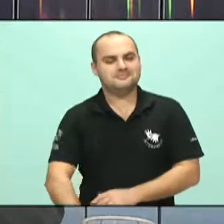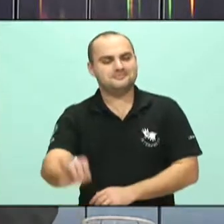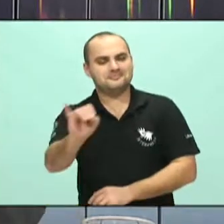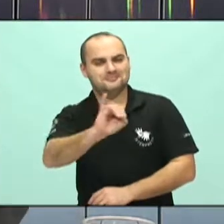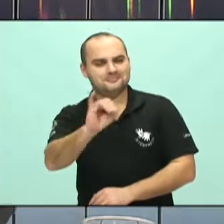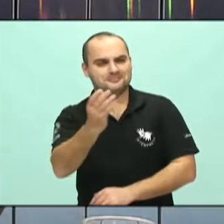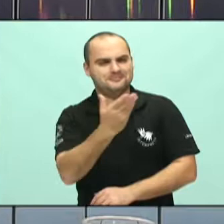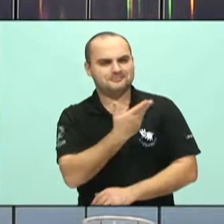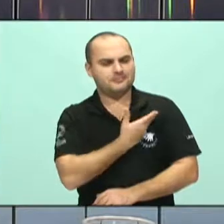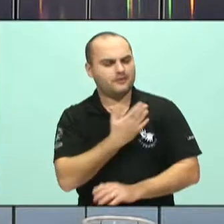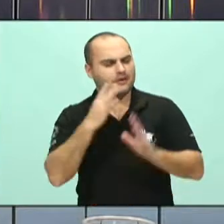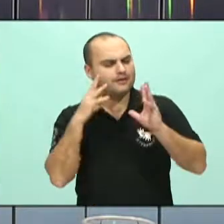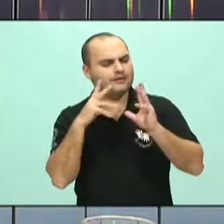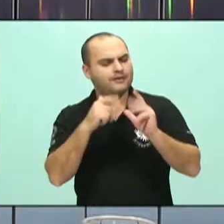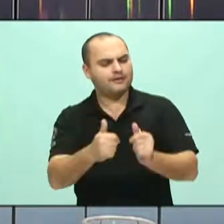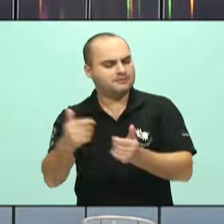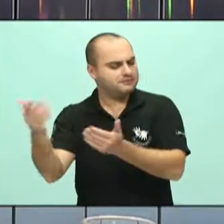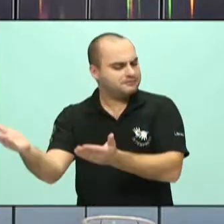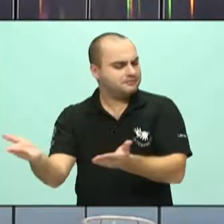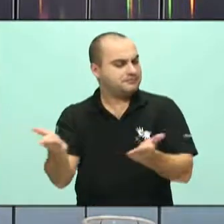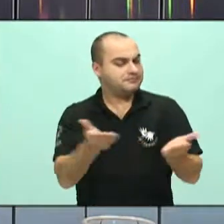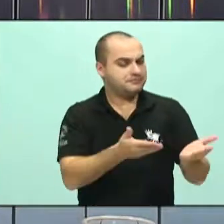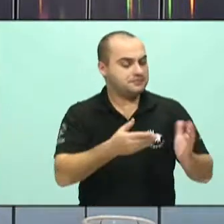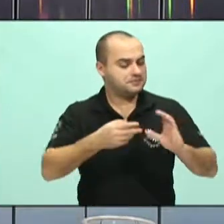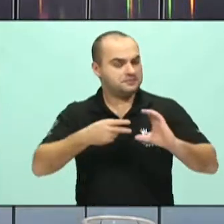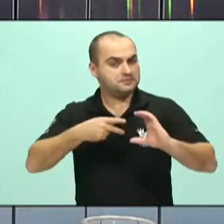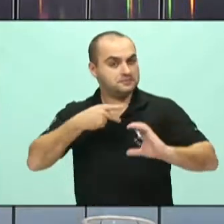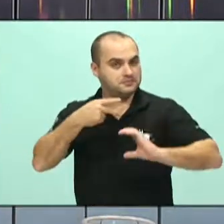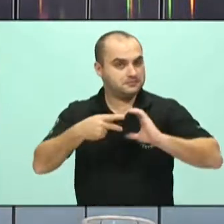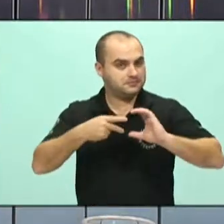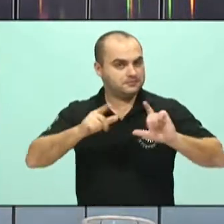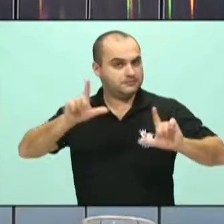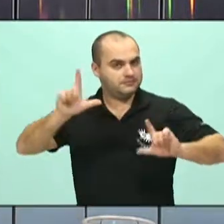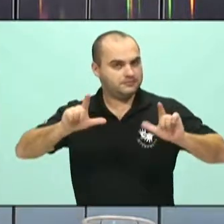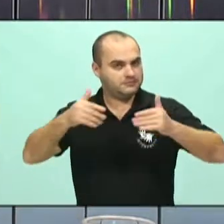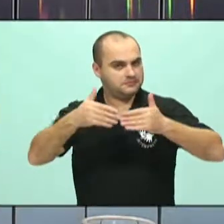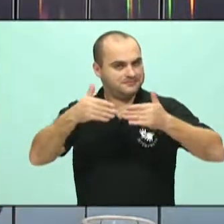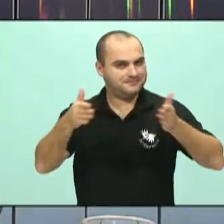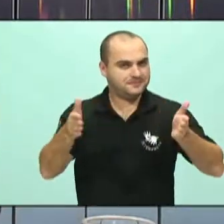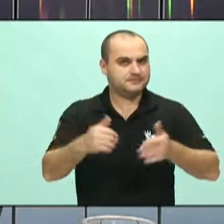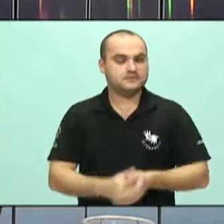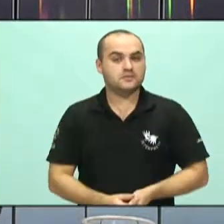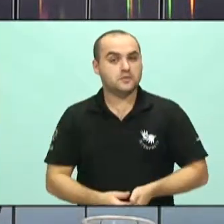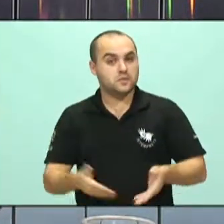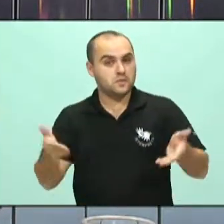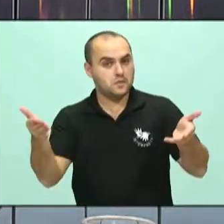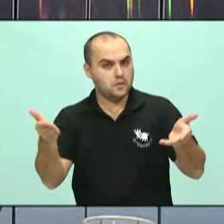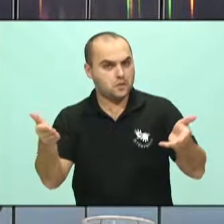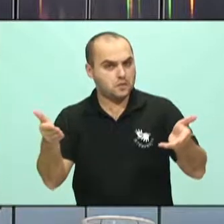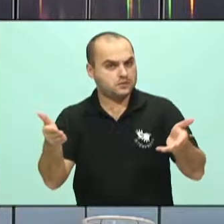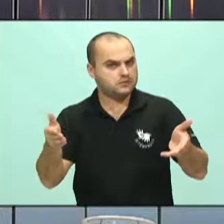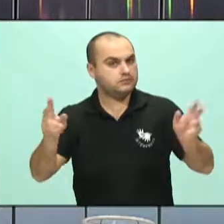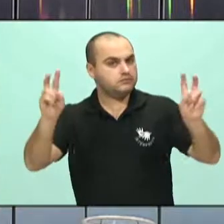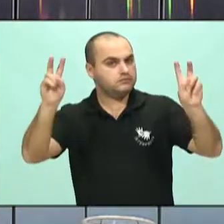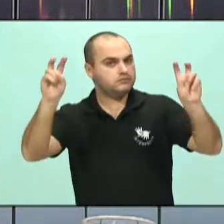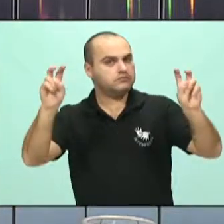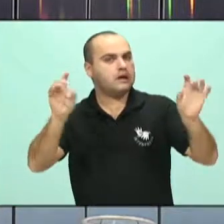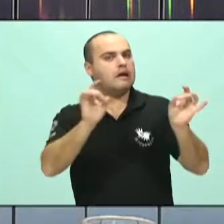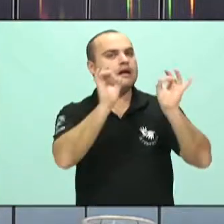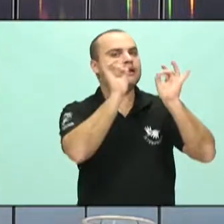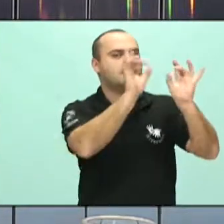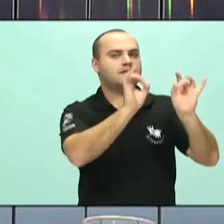Olá, amigos, sejam bem-vindos a mais um Câmara Aberta. Hoje nós vamos realizar um programa especial em comemoração